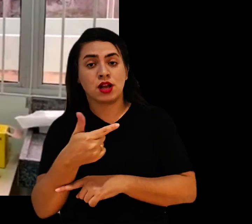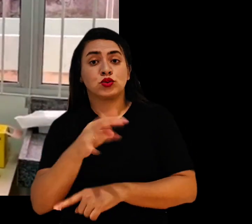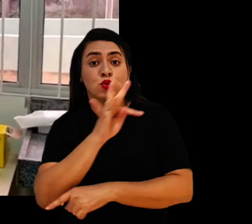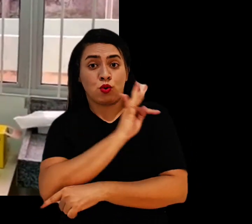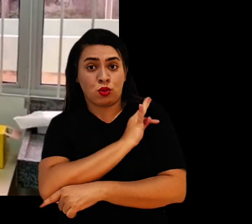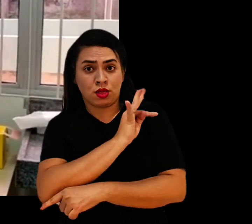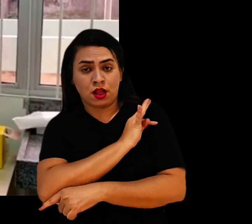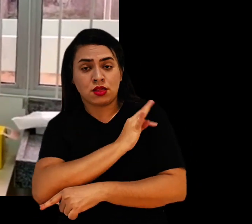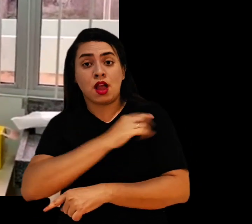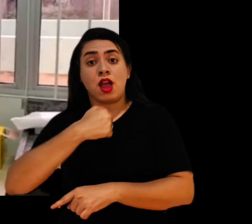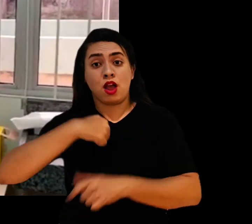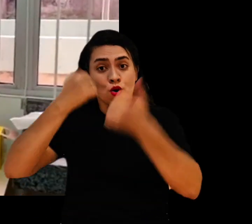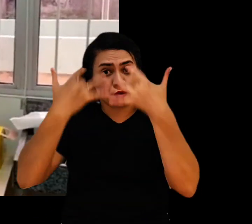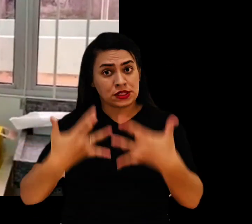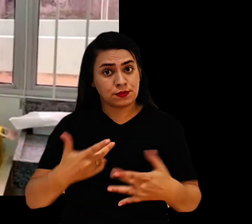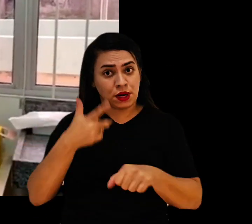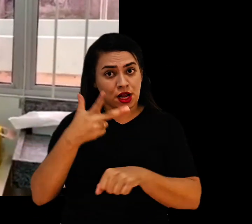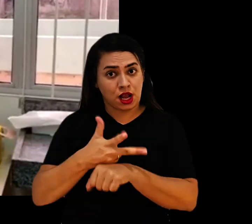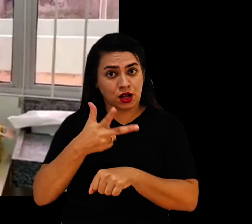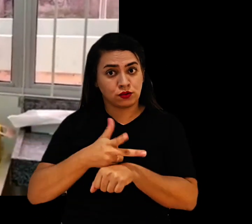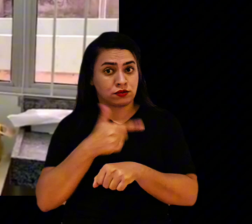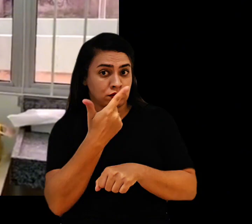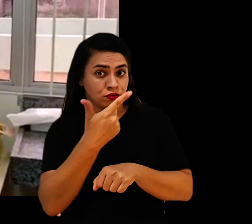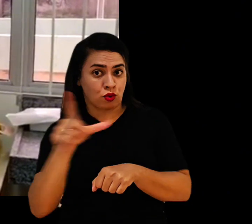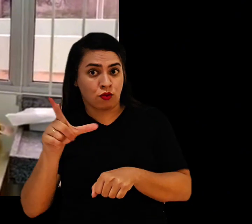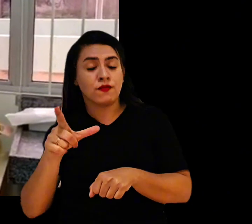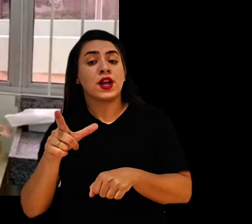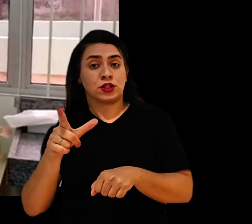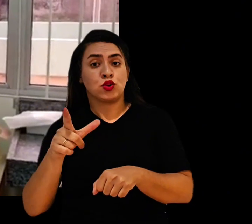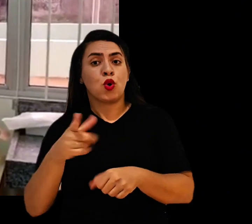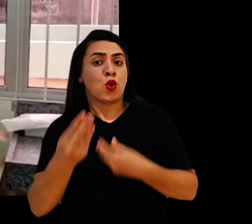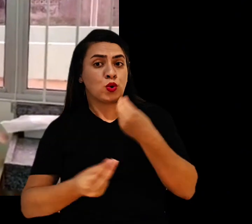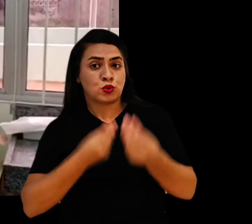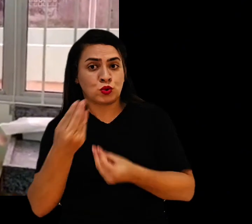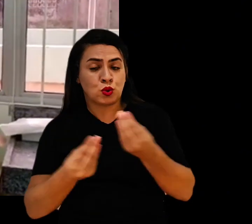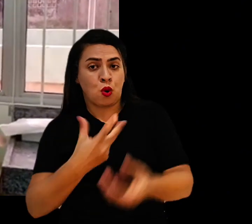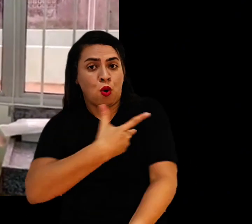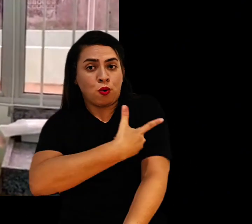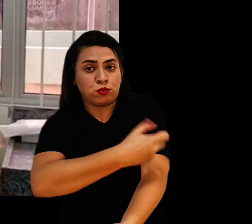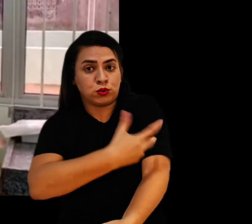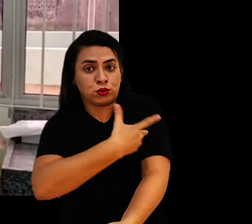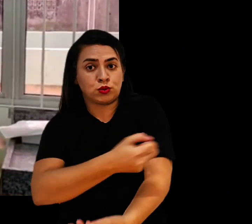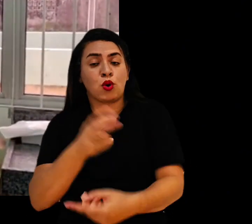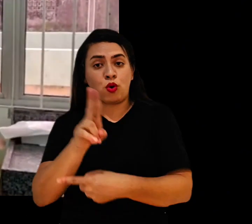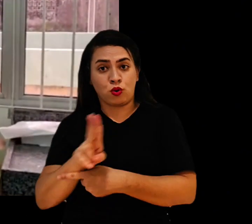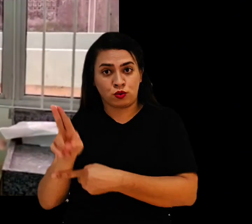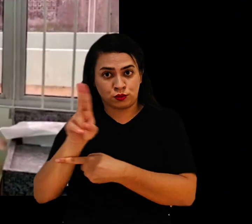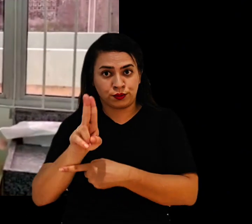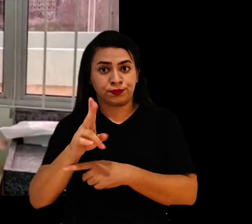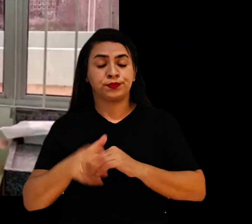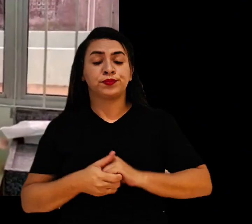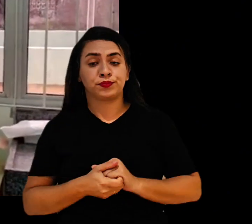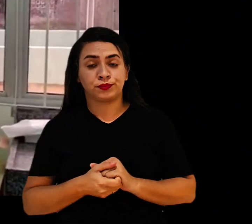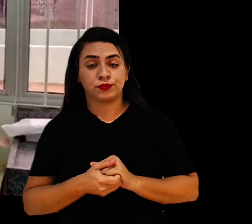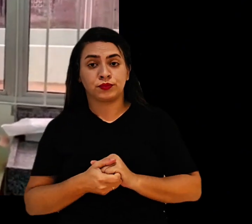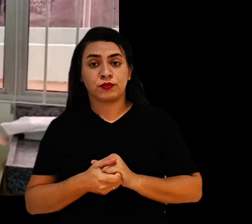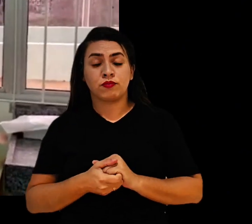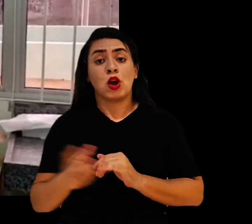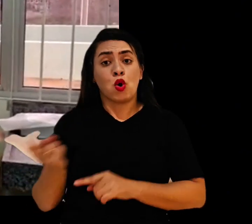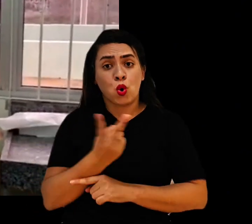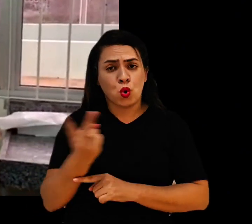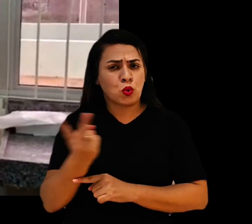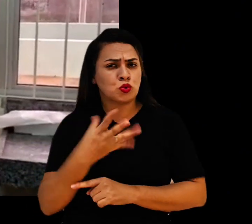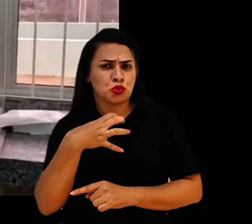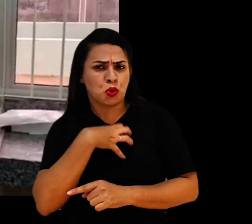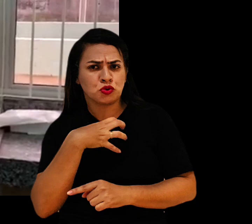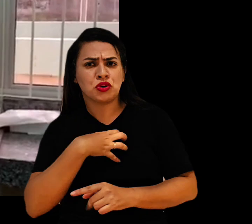fazer a segunda técnica, que vai ser explicado no outro vídeo, sobre coleta com seringa e agulha. Tá? Hoje em dia